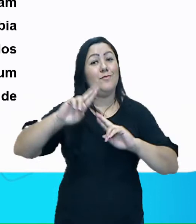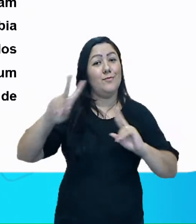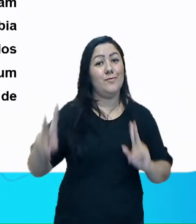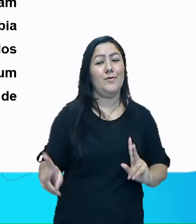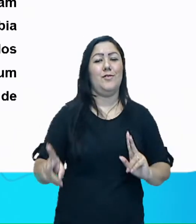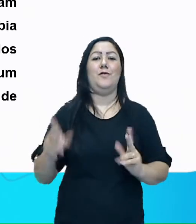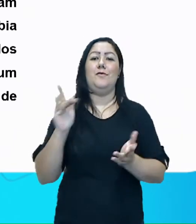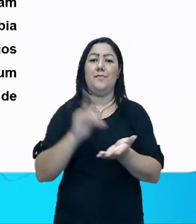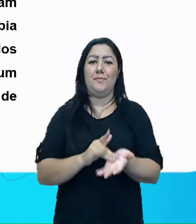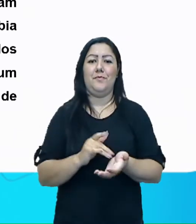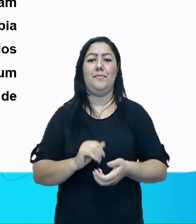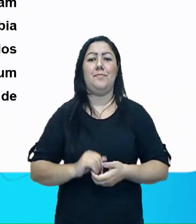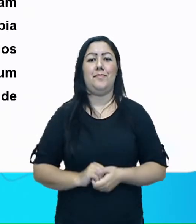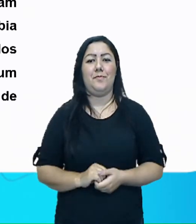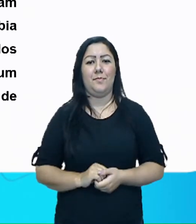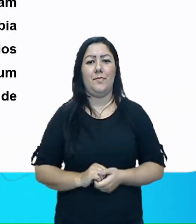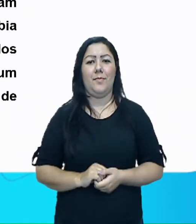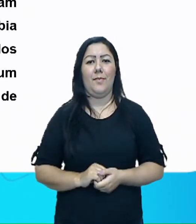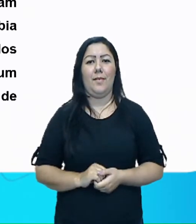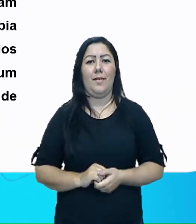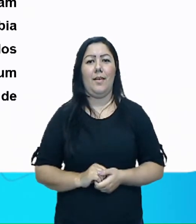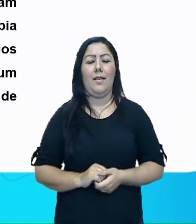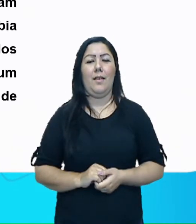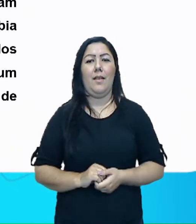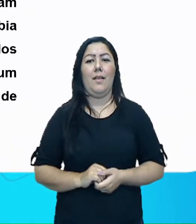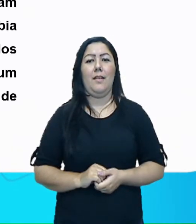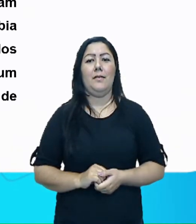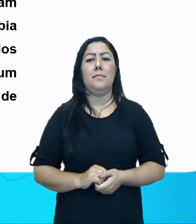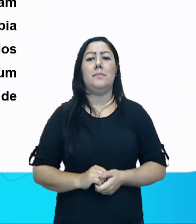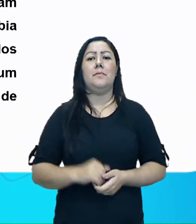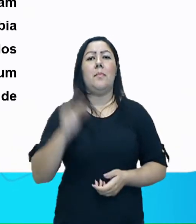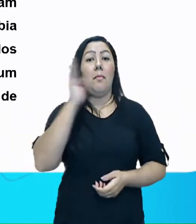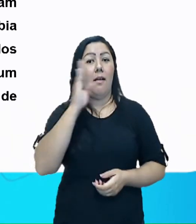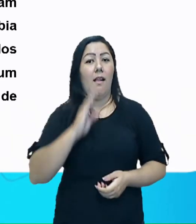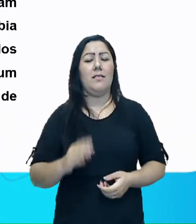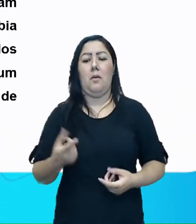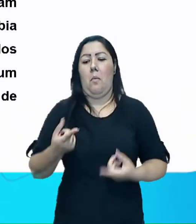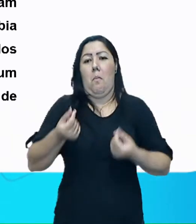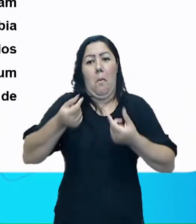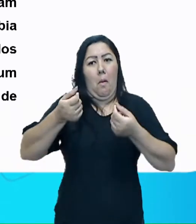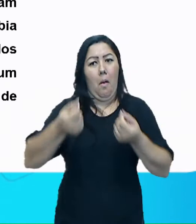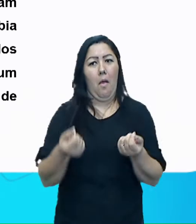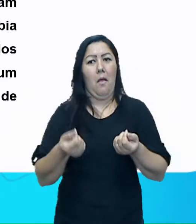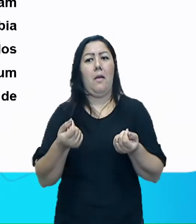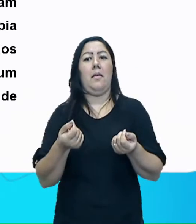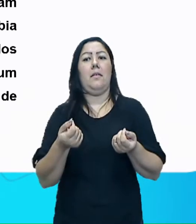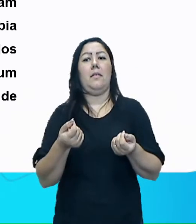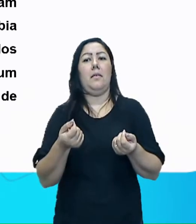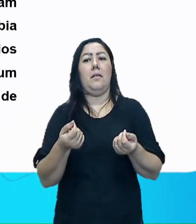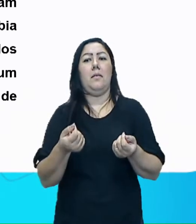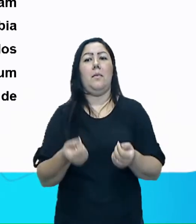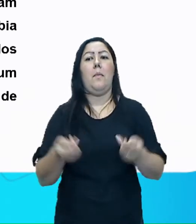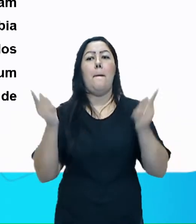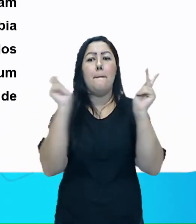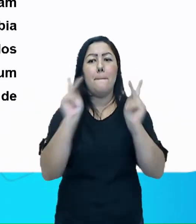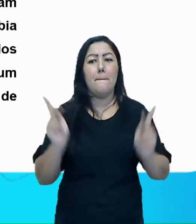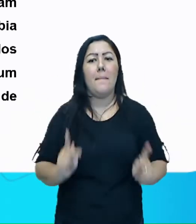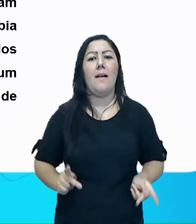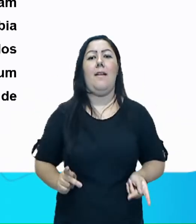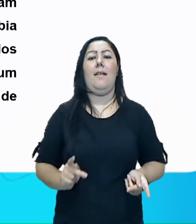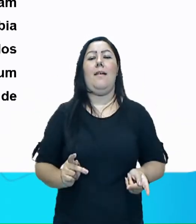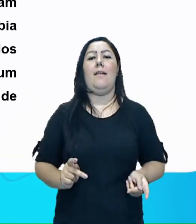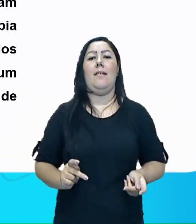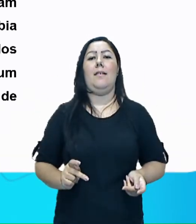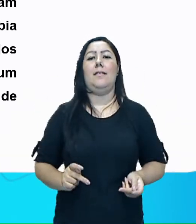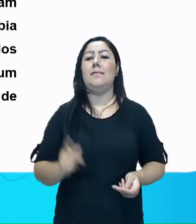generoso? Estamos no Brasil. Tal como no passado, os migrantes que aqui entrarem terão